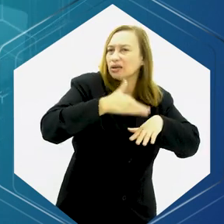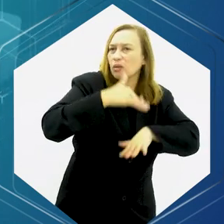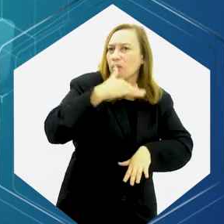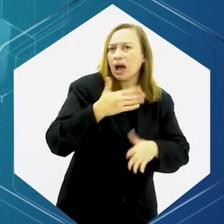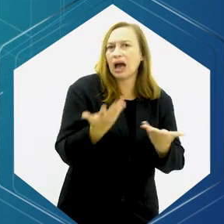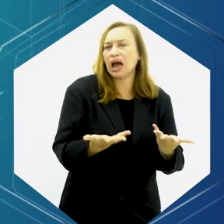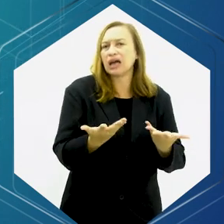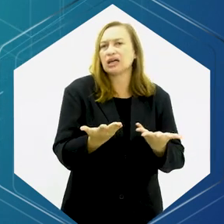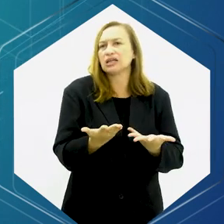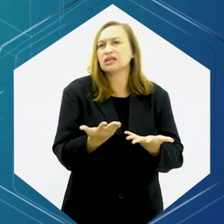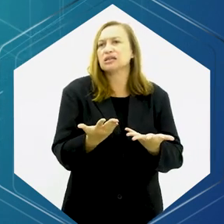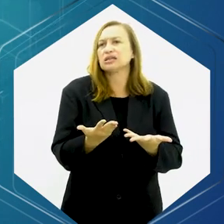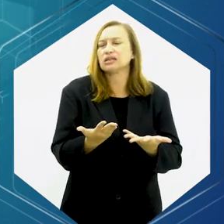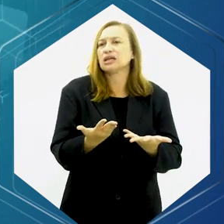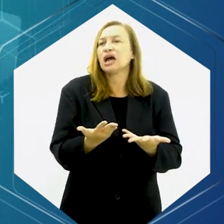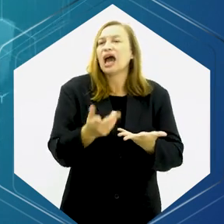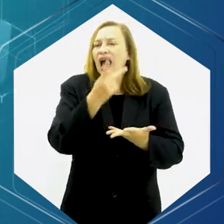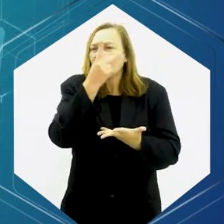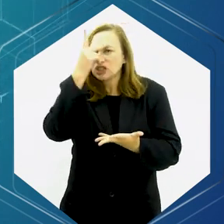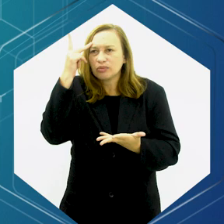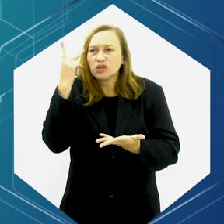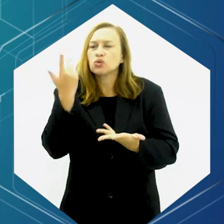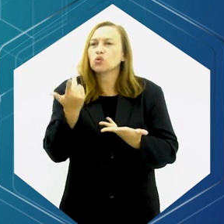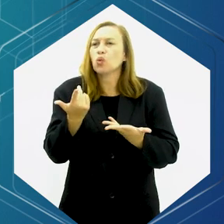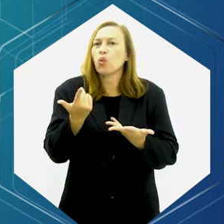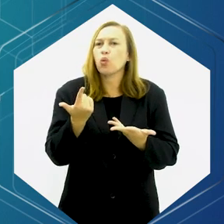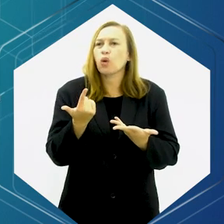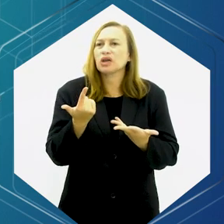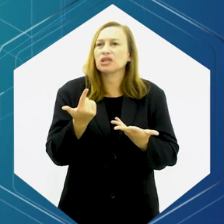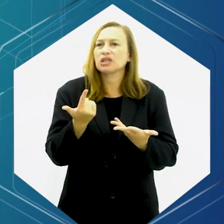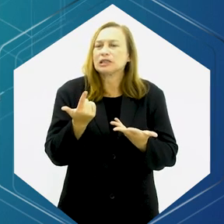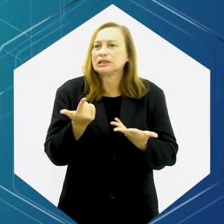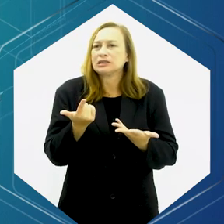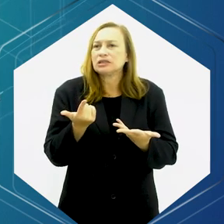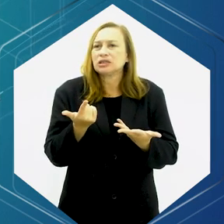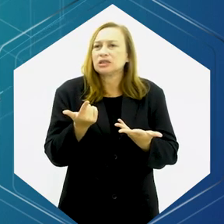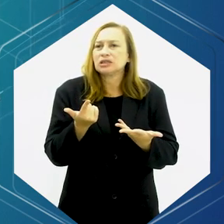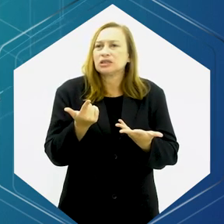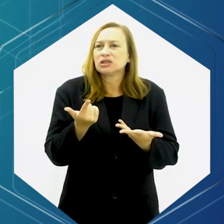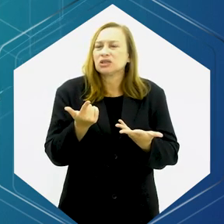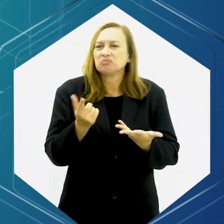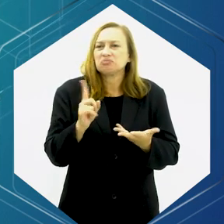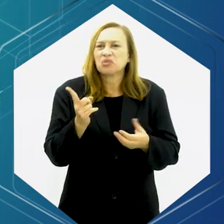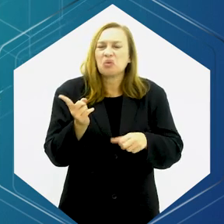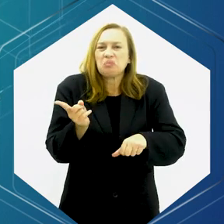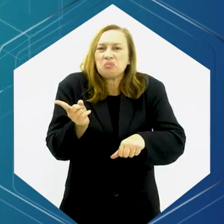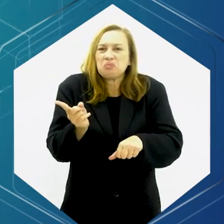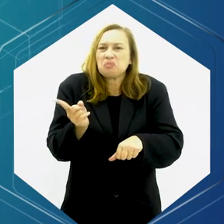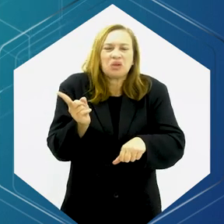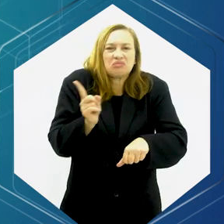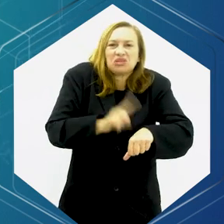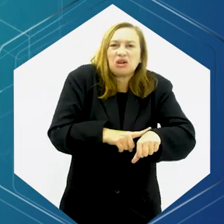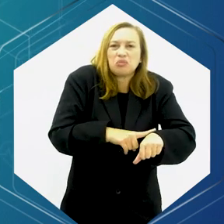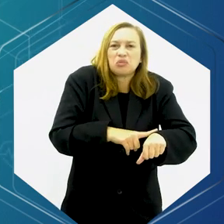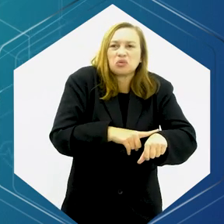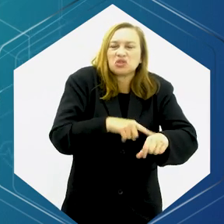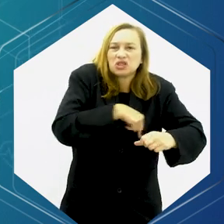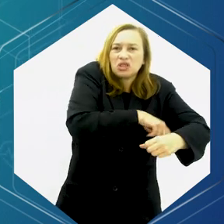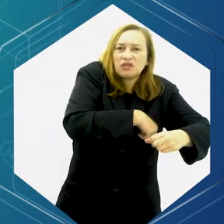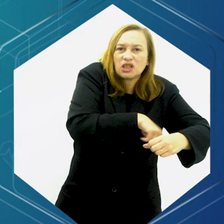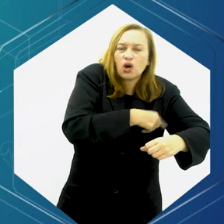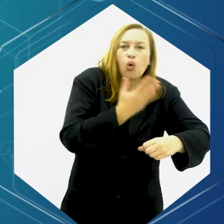pessoas a mecanização do trabalho as pessoas T que não preparam mais seus alimentos em